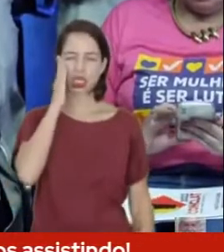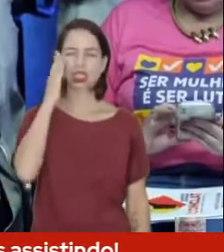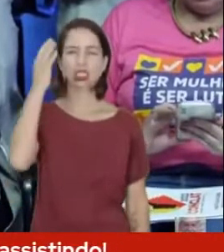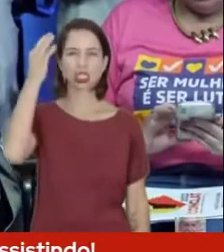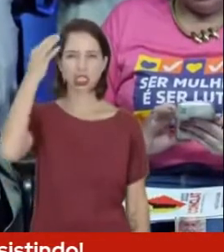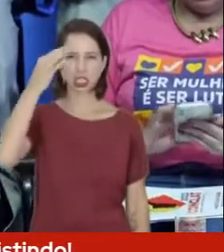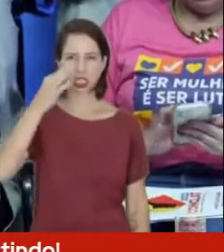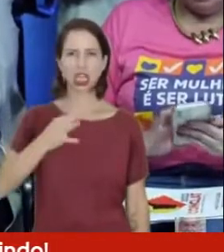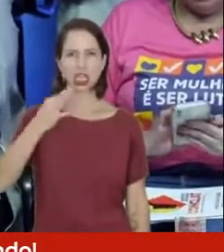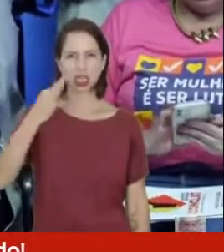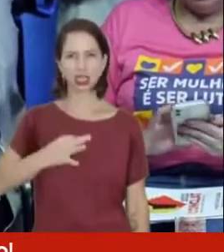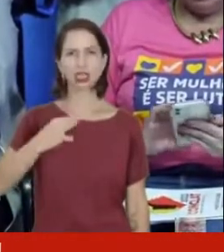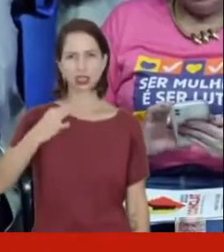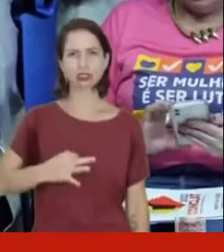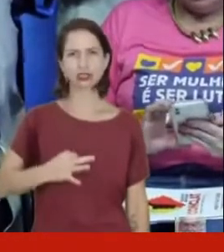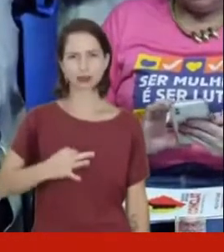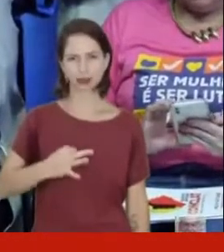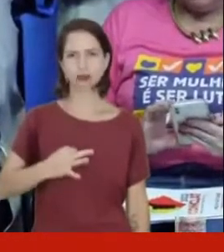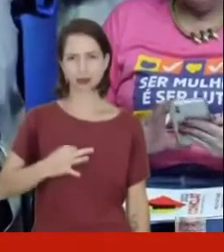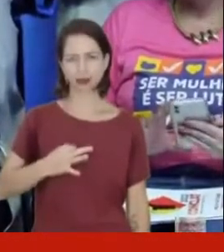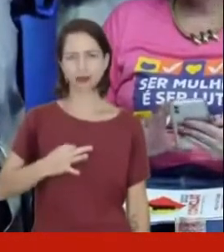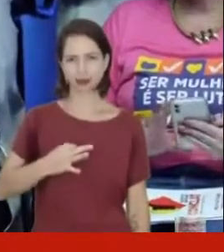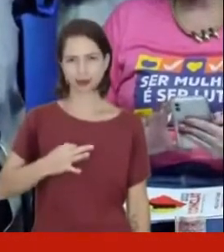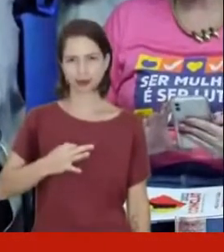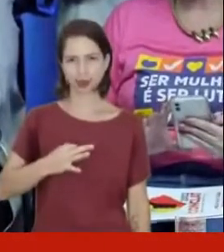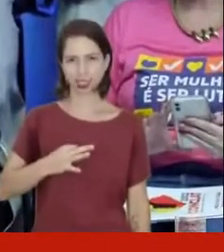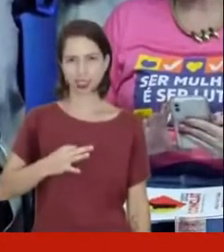Se cada um de nós que aqui estamos